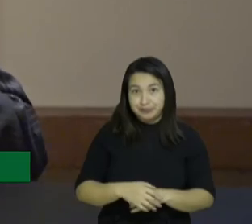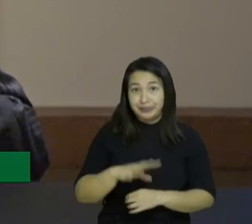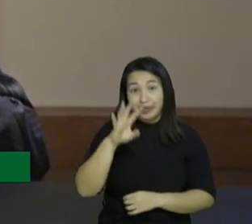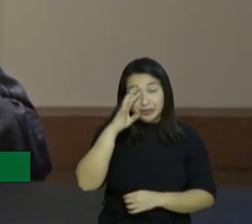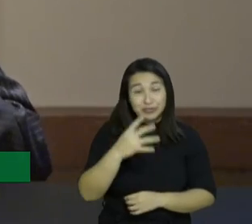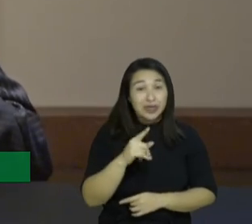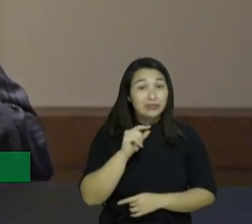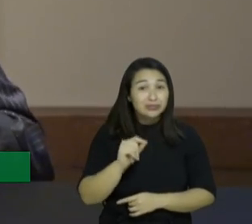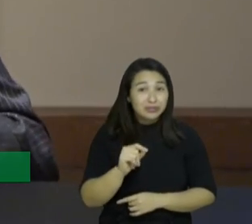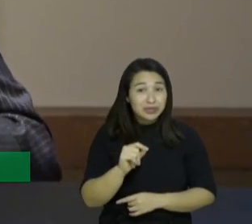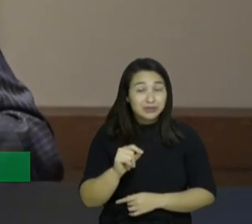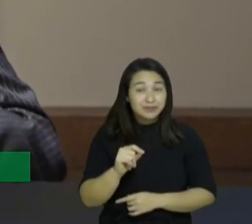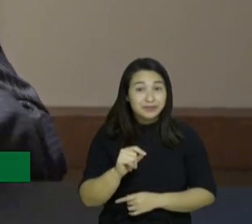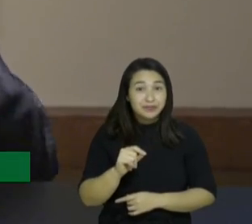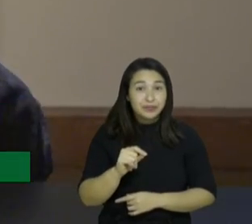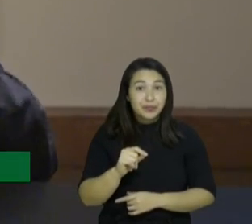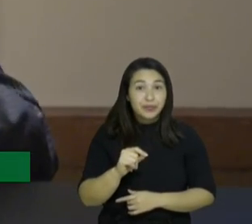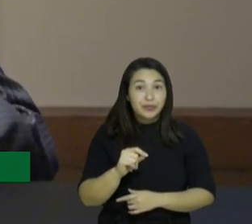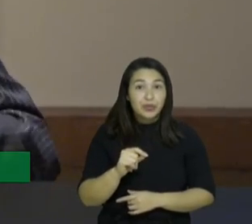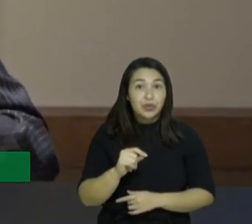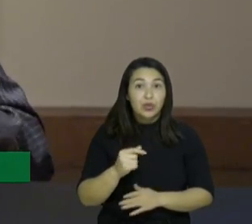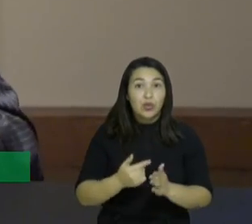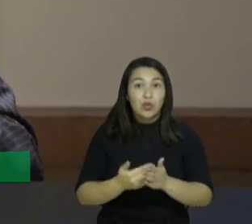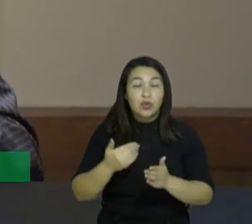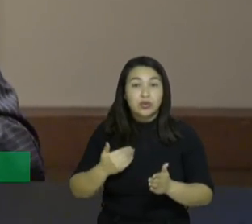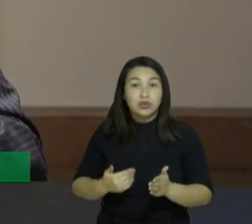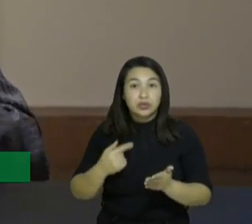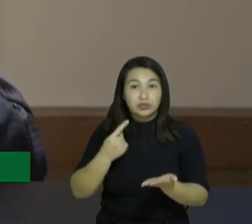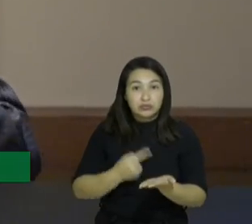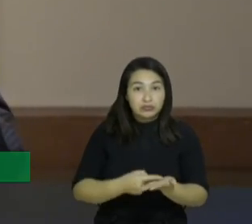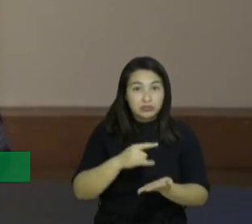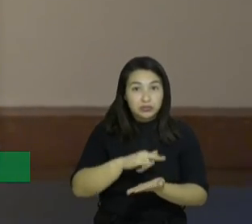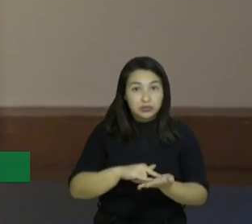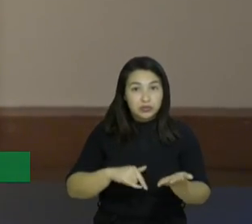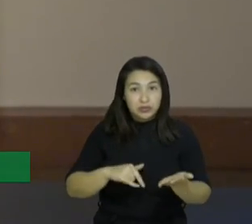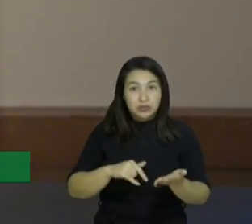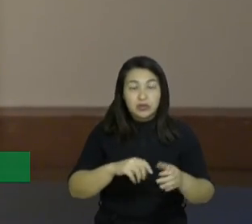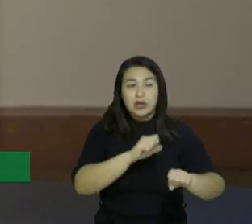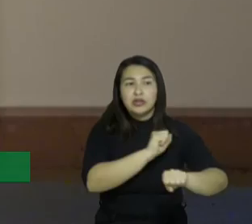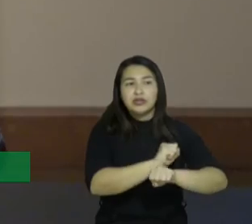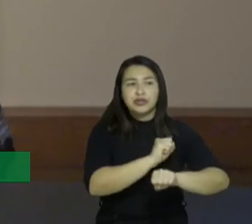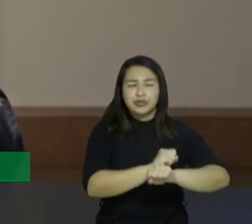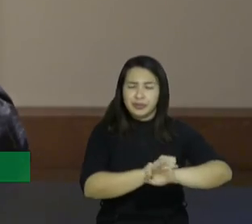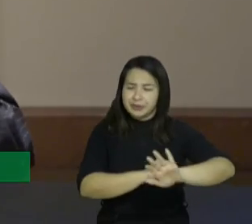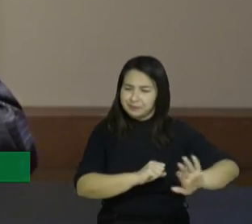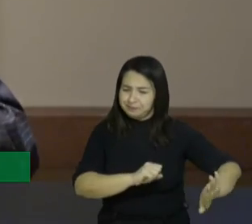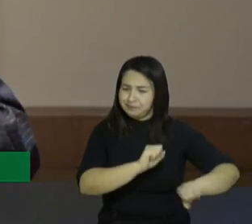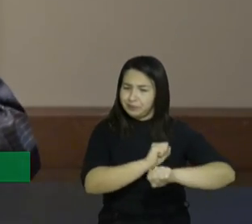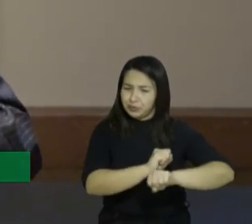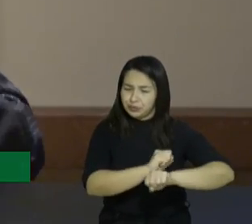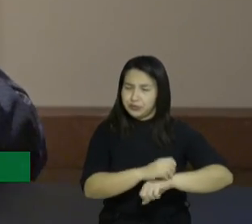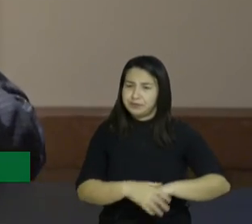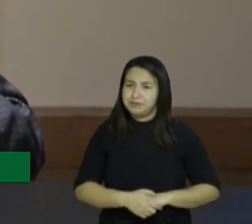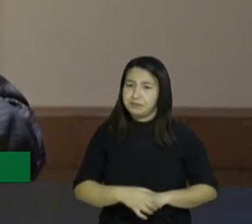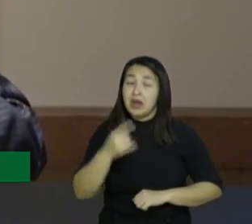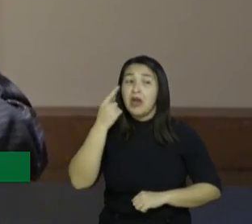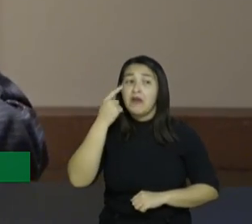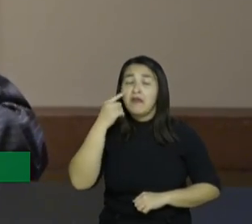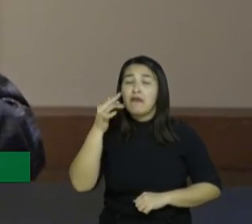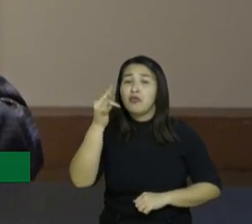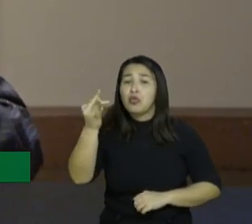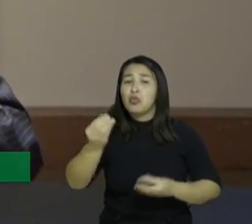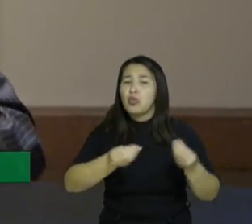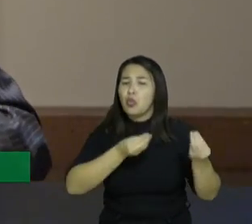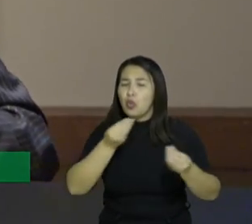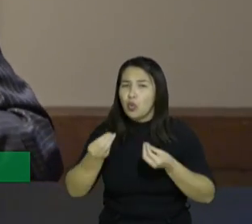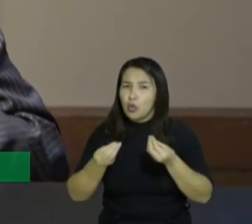eh esse pré-acordo e as negociações como todo foram colocadas no gelo por assim dizer né até segunda ordem né e a até segunda da